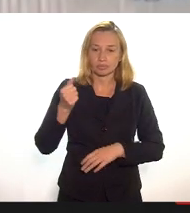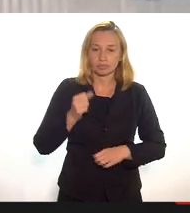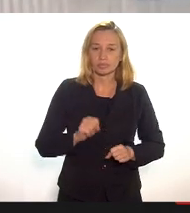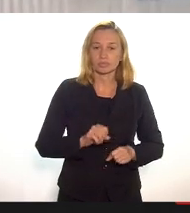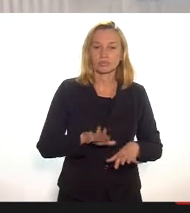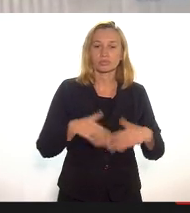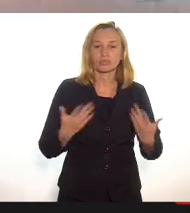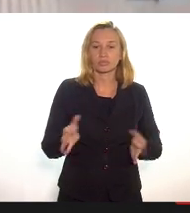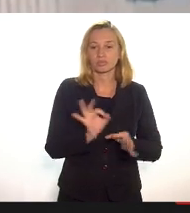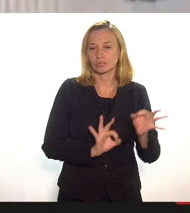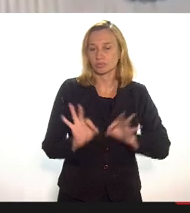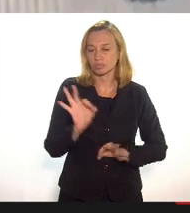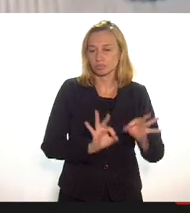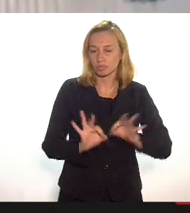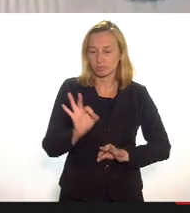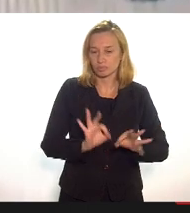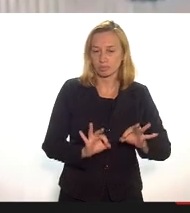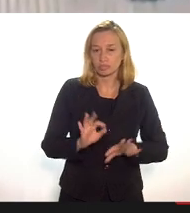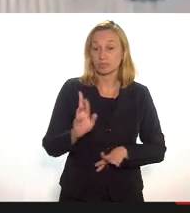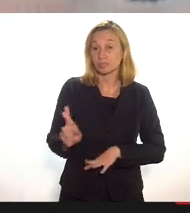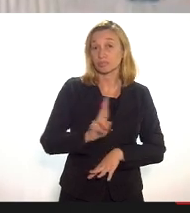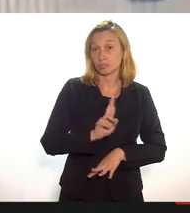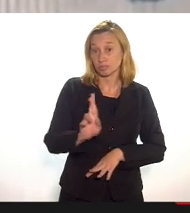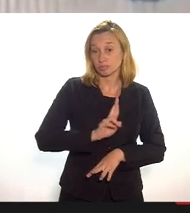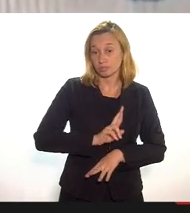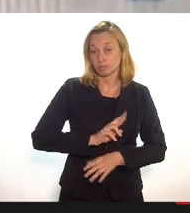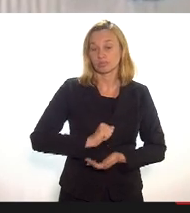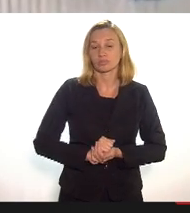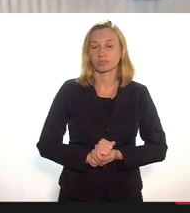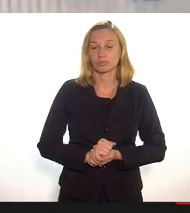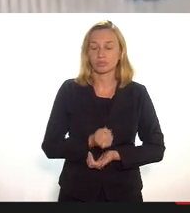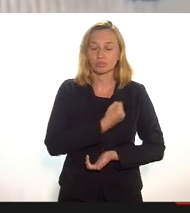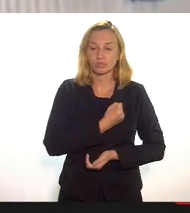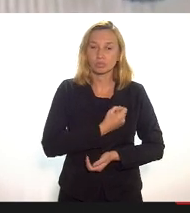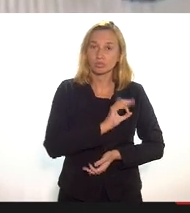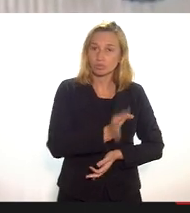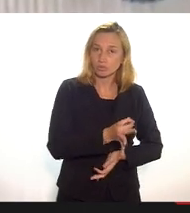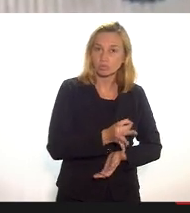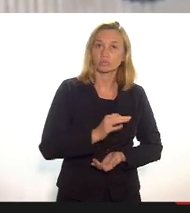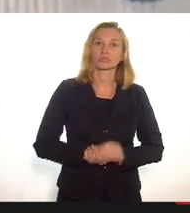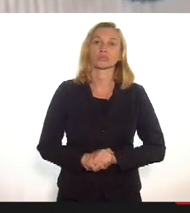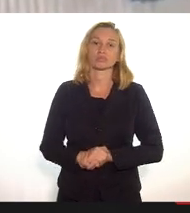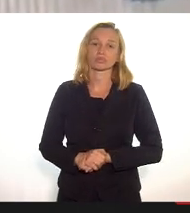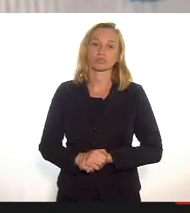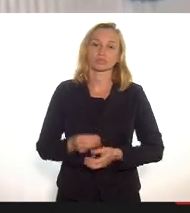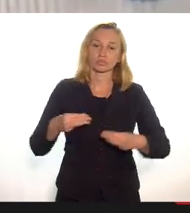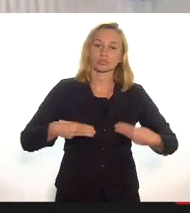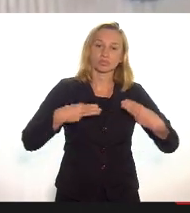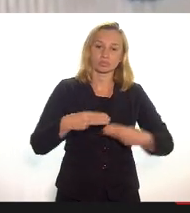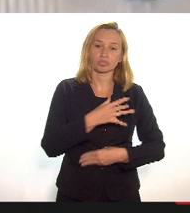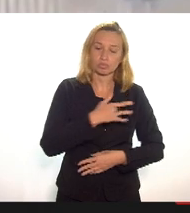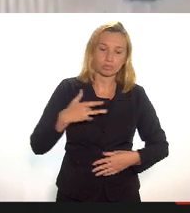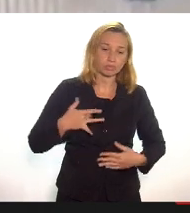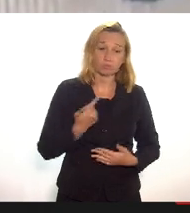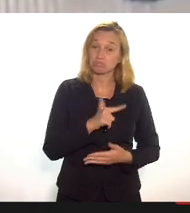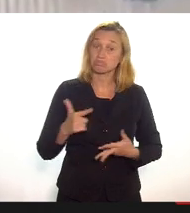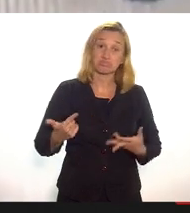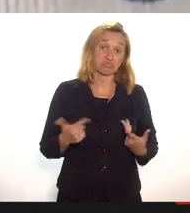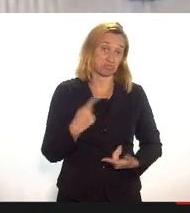planos de contingência, quais são as respostas, quais são os dados reais, né, do Ministério da Saúde. A gente não